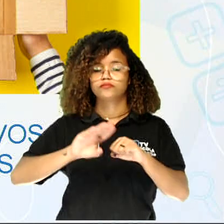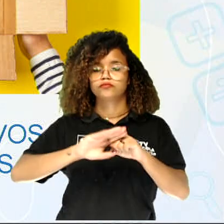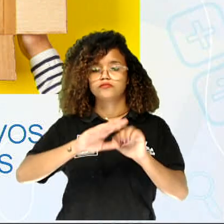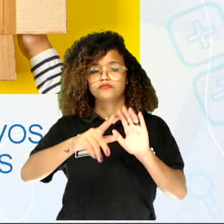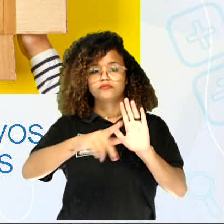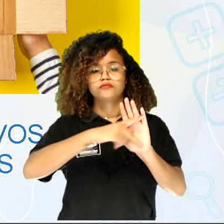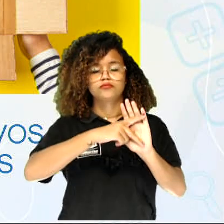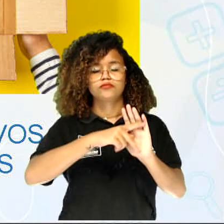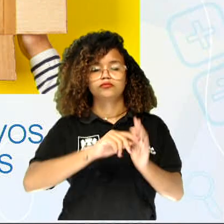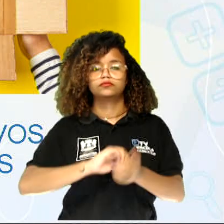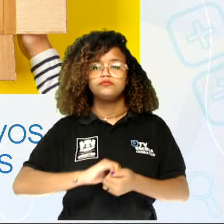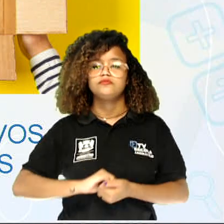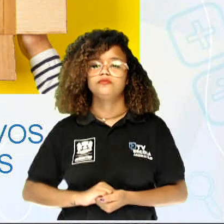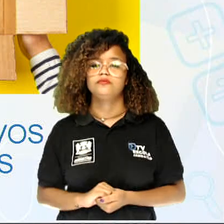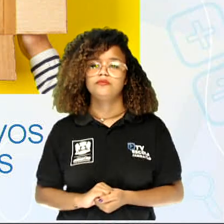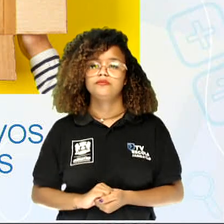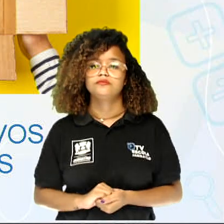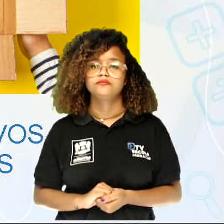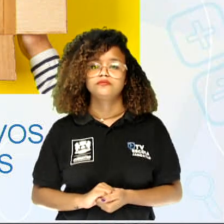substantivo próprio.